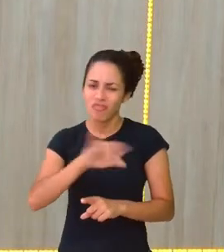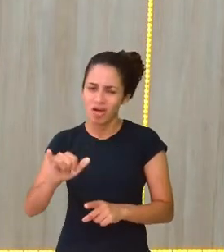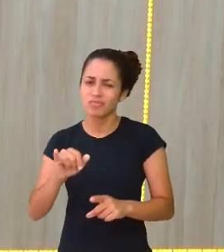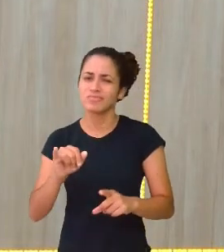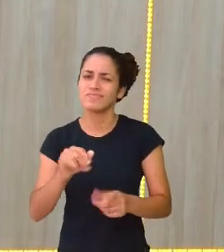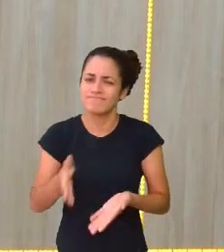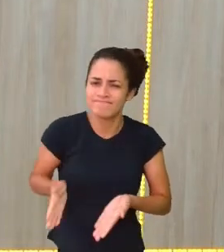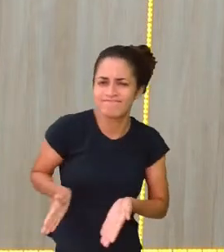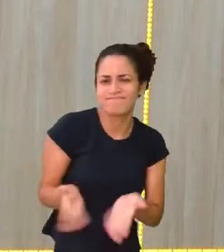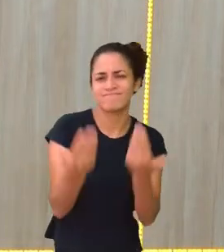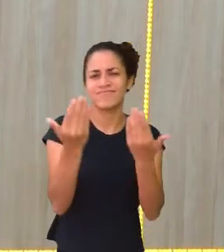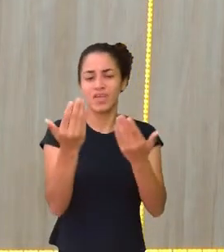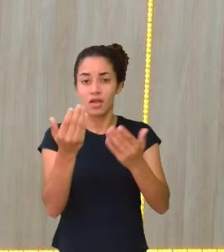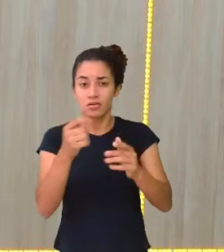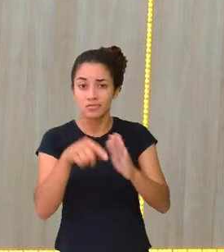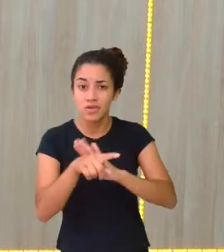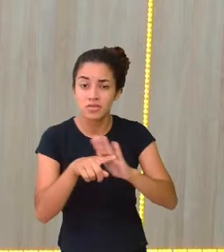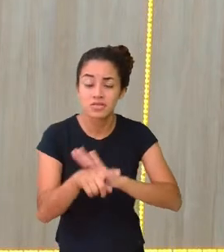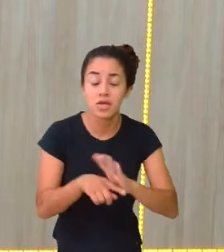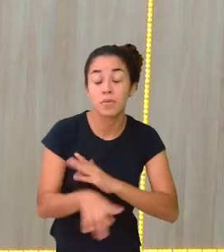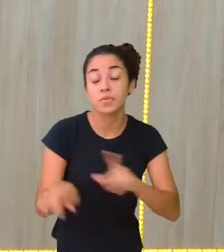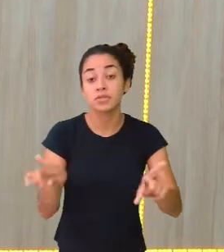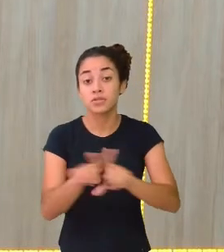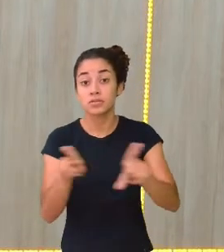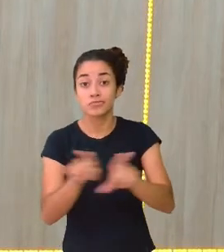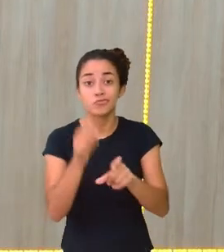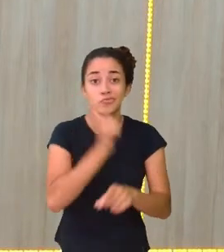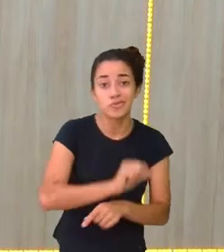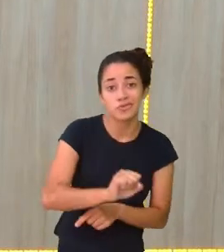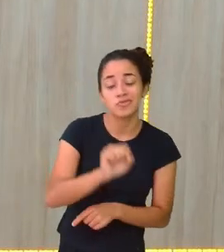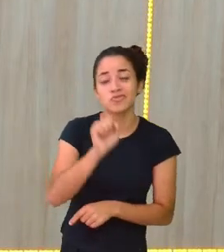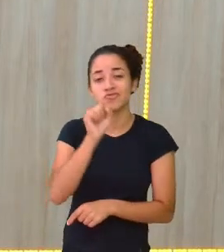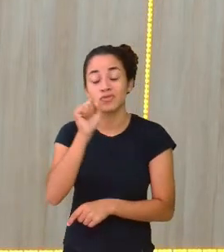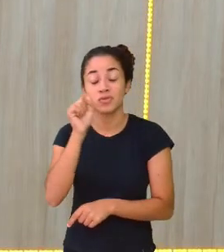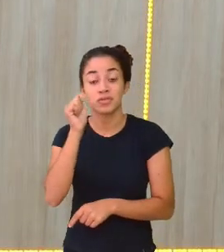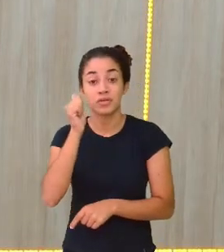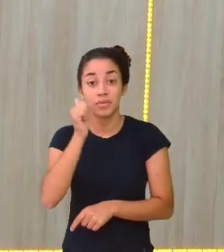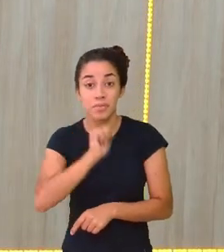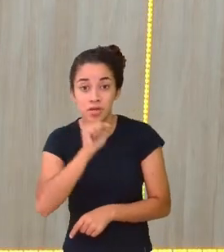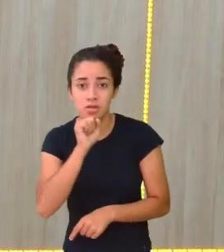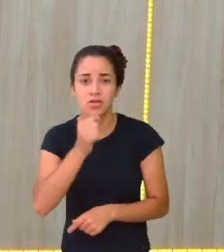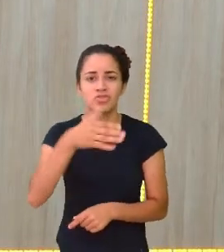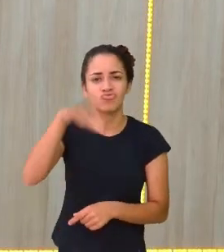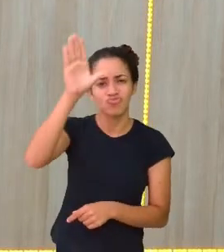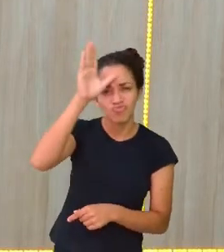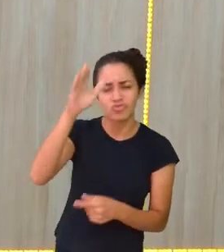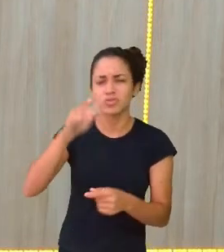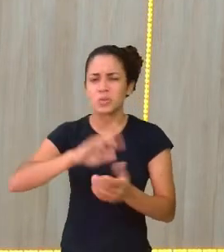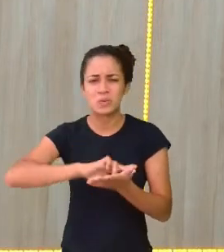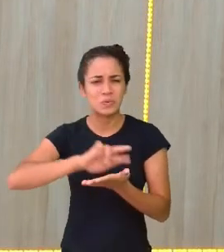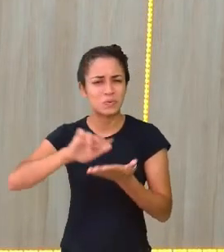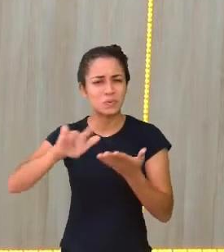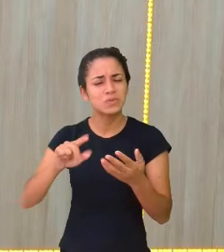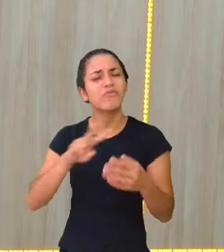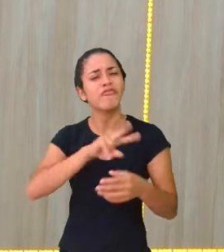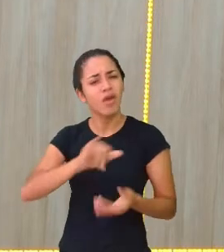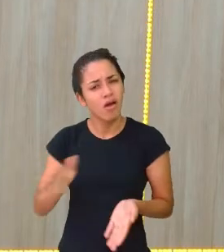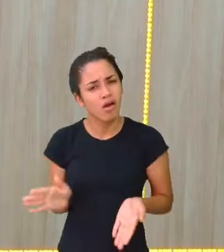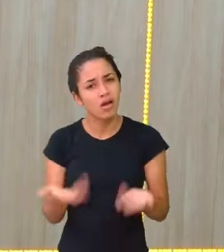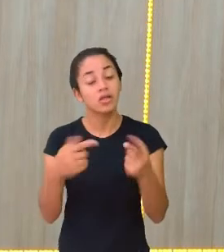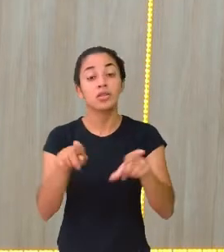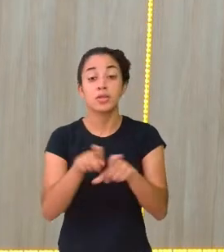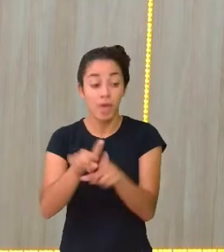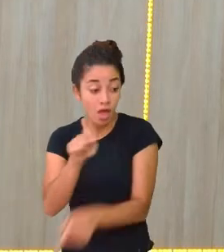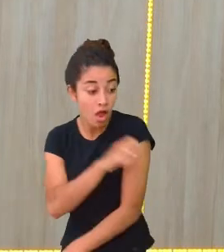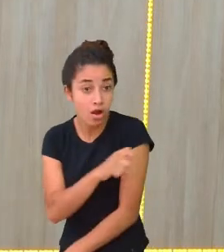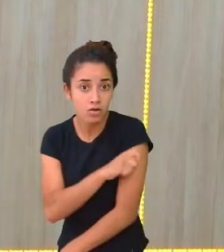vocês, mães, madrinhas, avós, tias, que estão nos assistindo. E vocês, alunos, falem para essas pessoas, dizendo como é importante